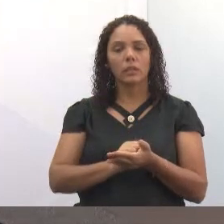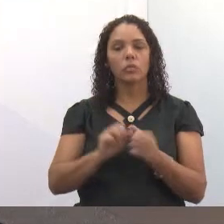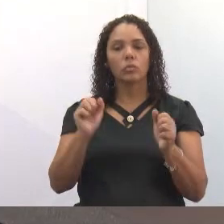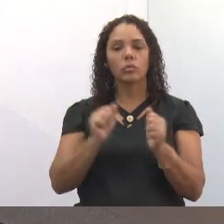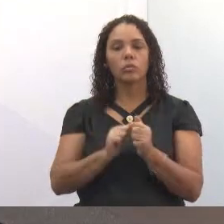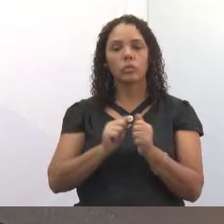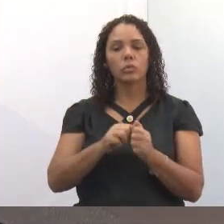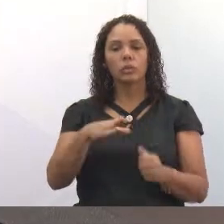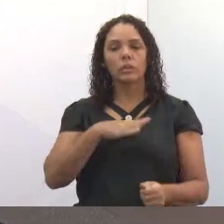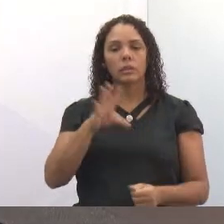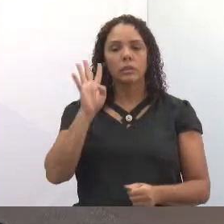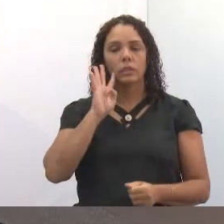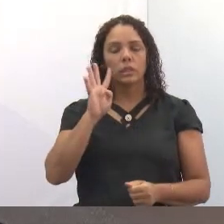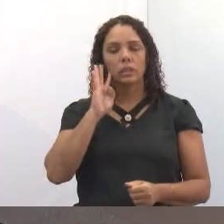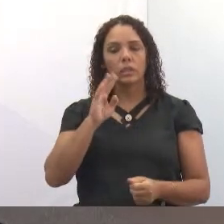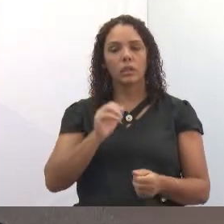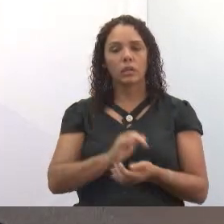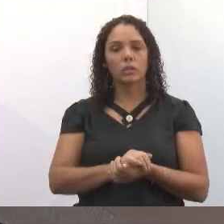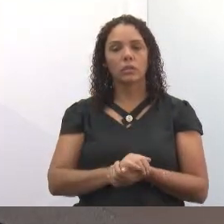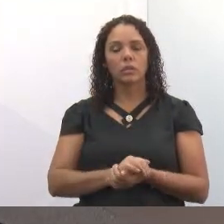para eventualmente